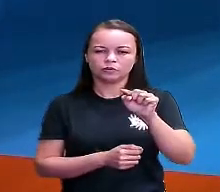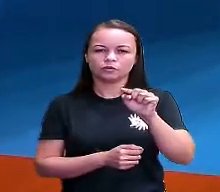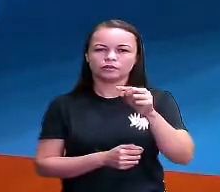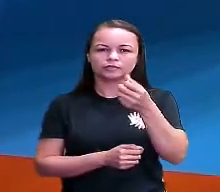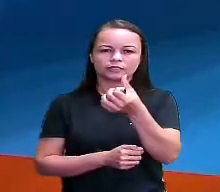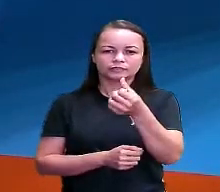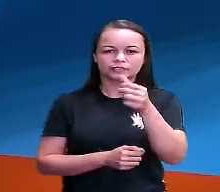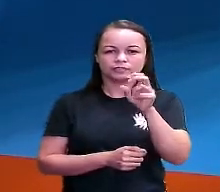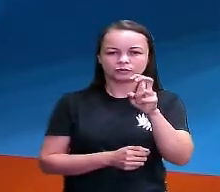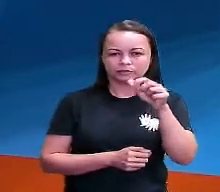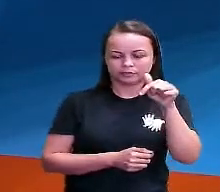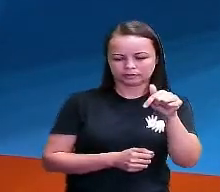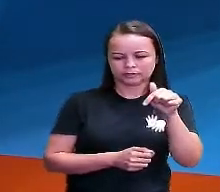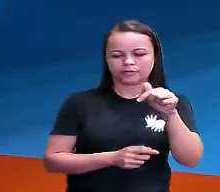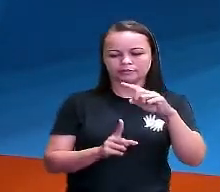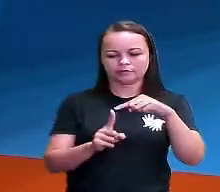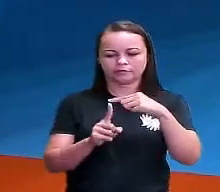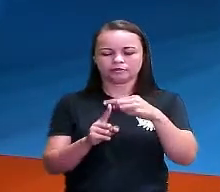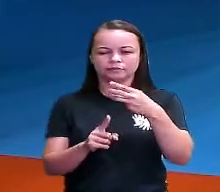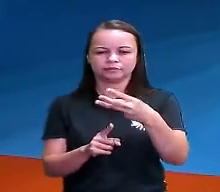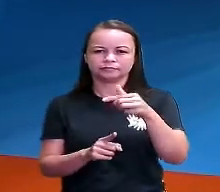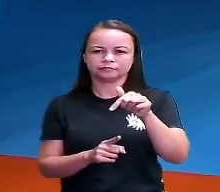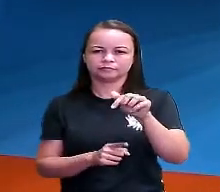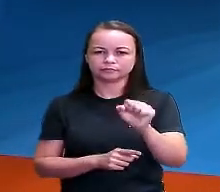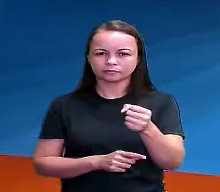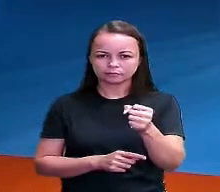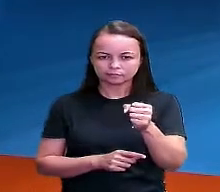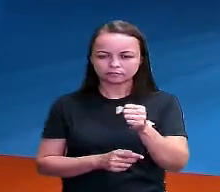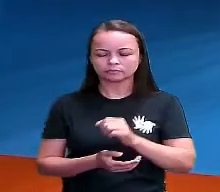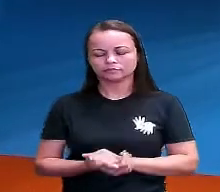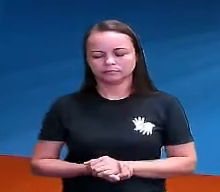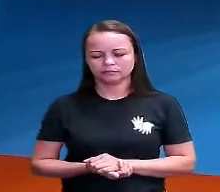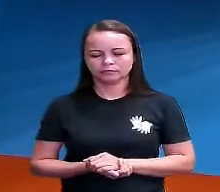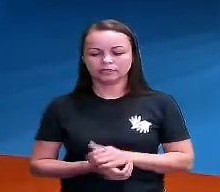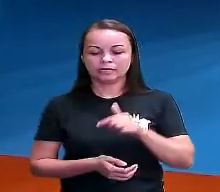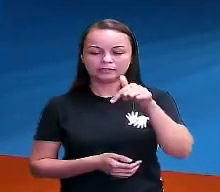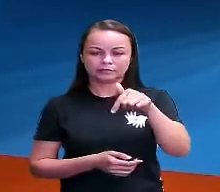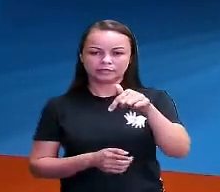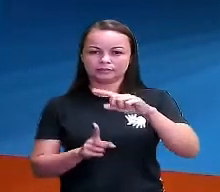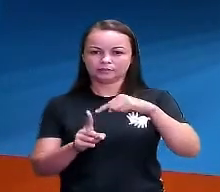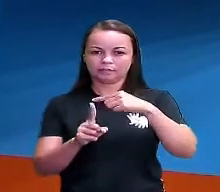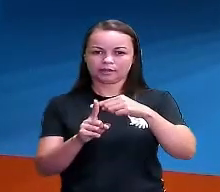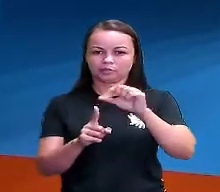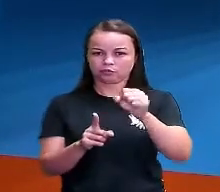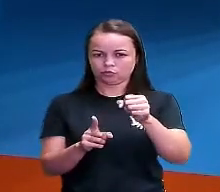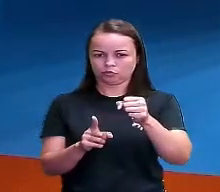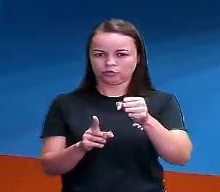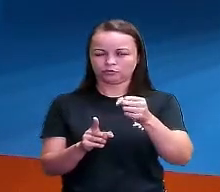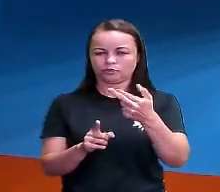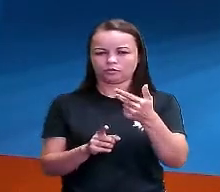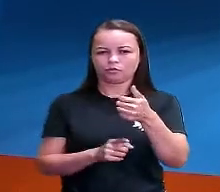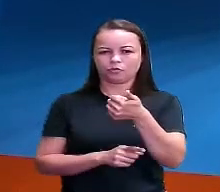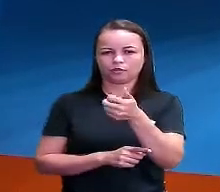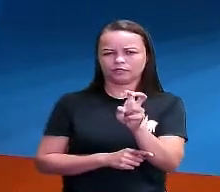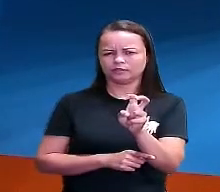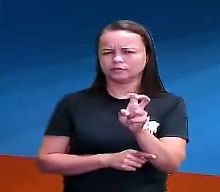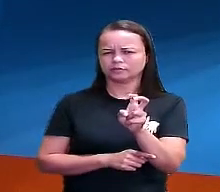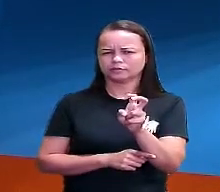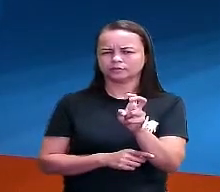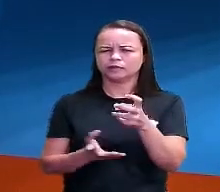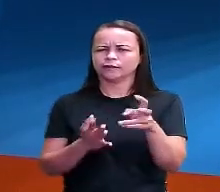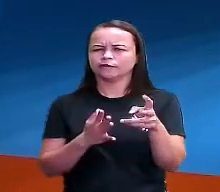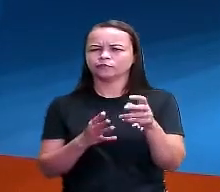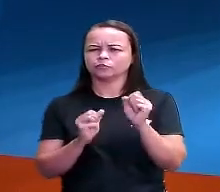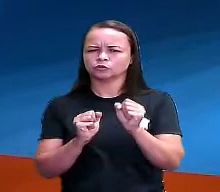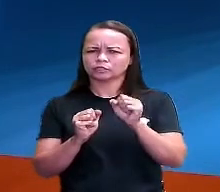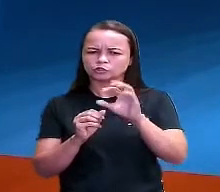1.657 mais 378. Quanto é 7 mais 8? 15. 7 mais 8, 15. Vou poder botar